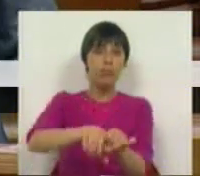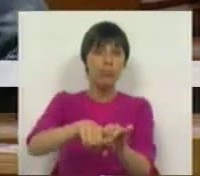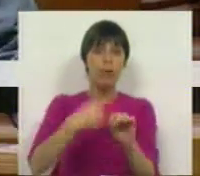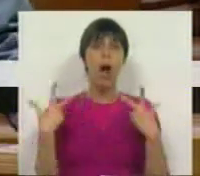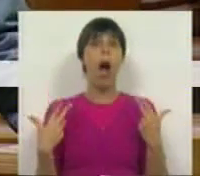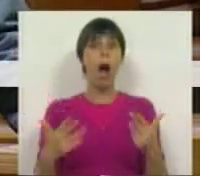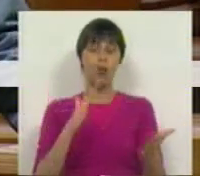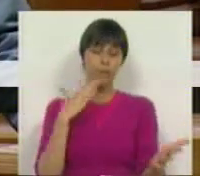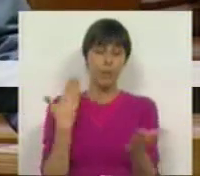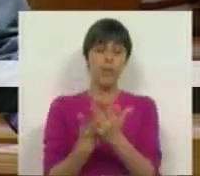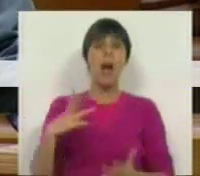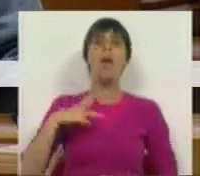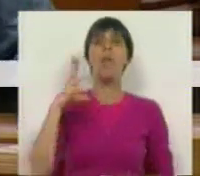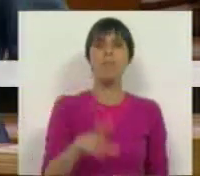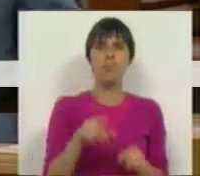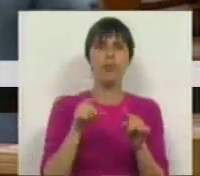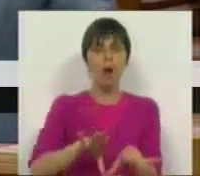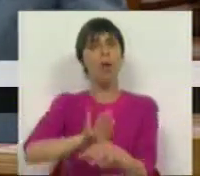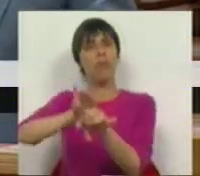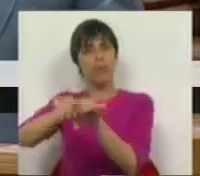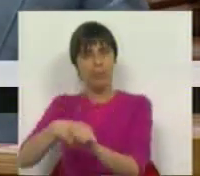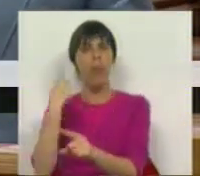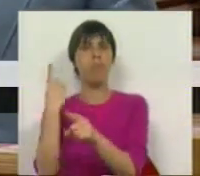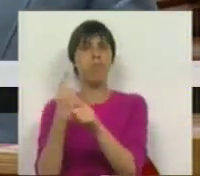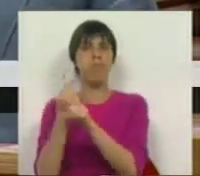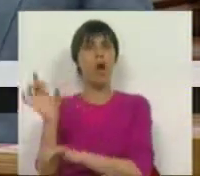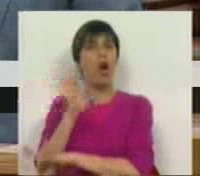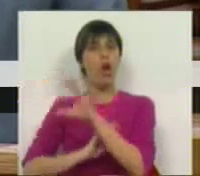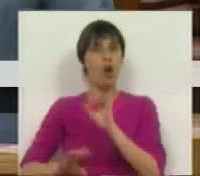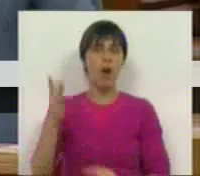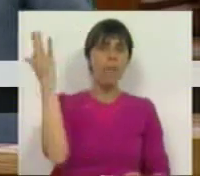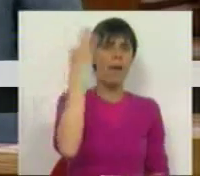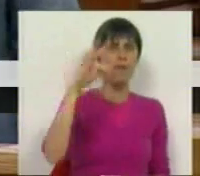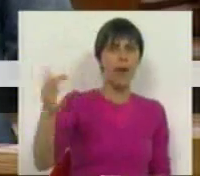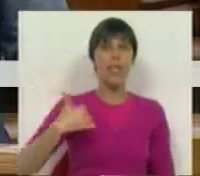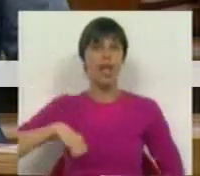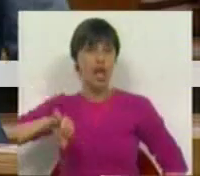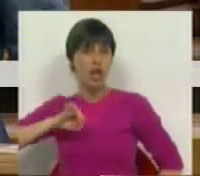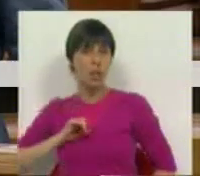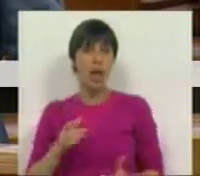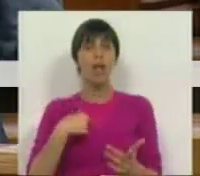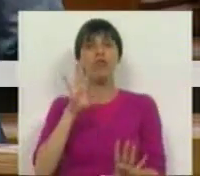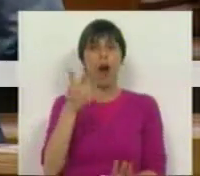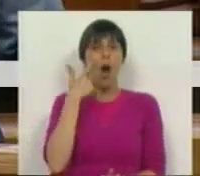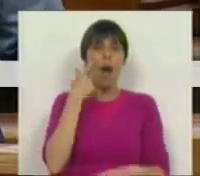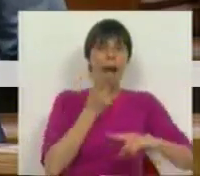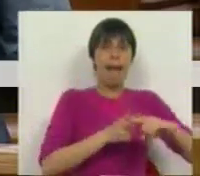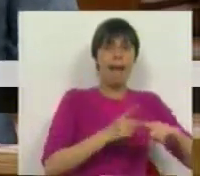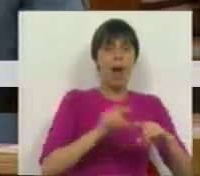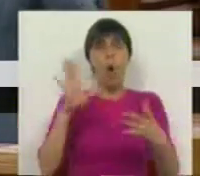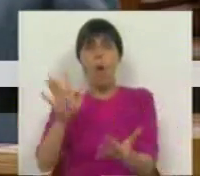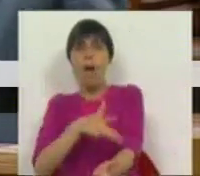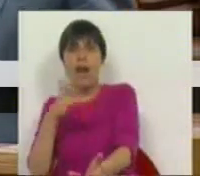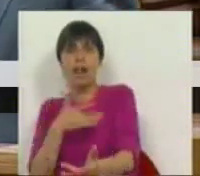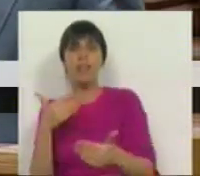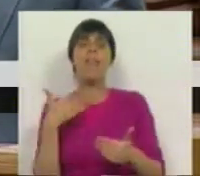destruição que a austeridade causa em Portugal está a destruir também a Europa, a França, a Espanha, como nós já conhecemos na Grécia ou na